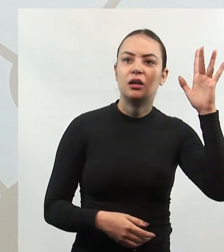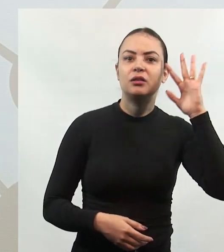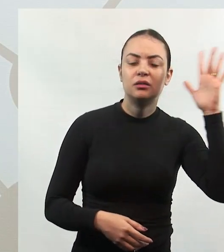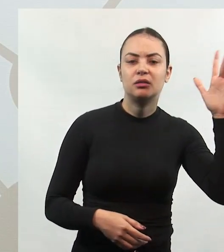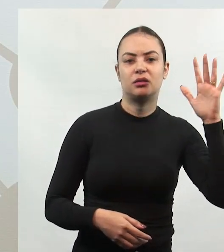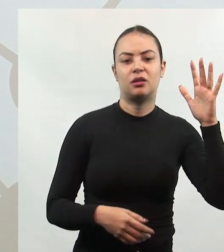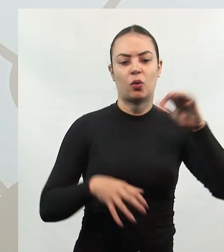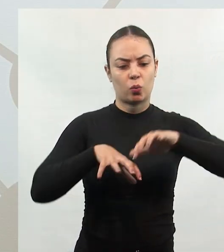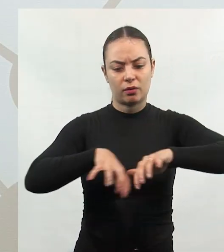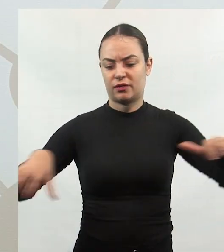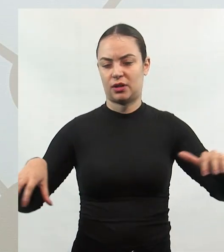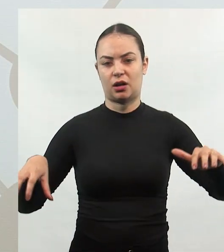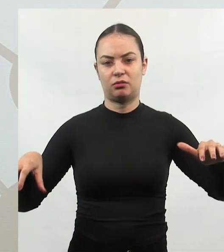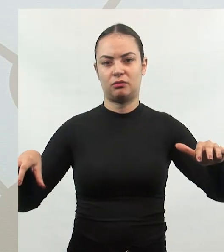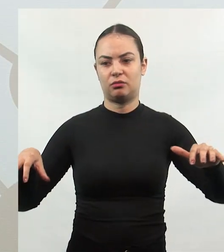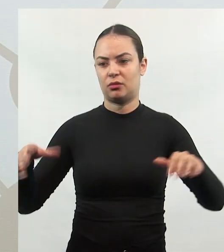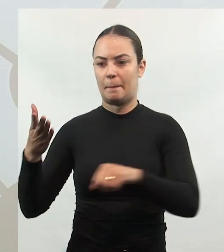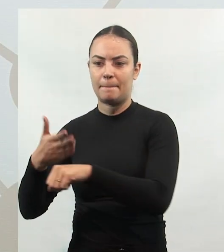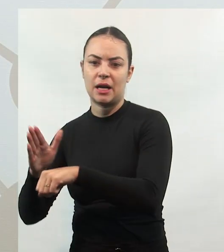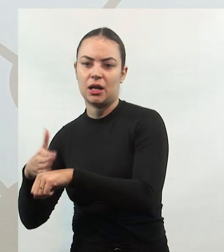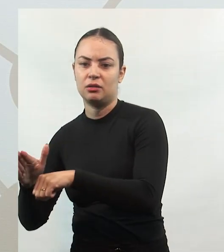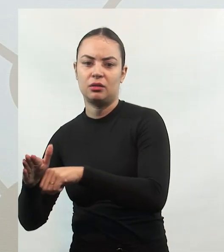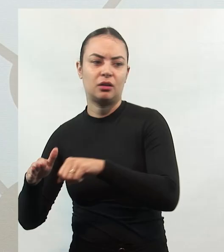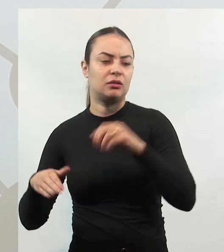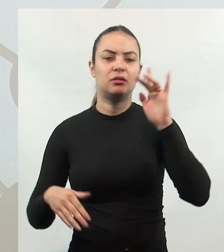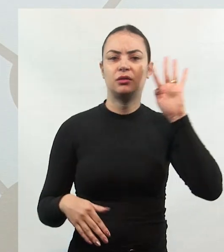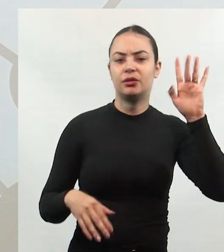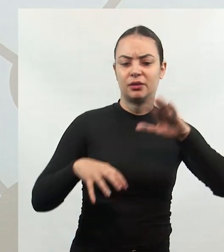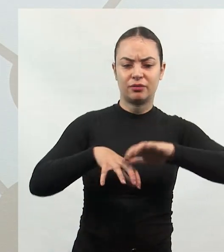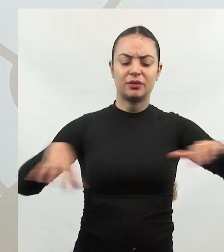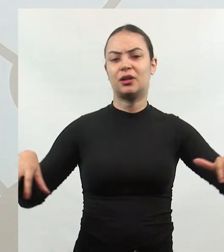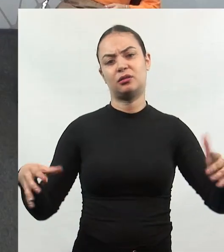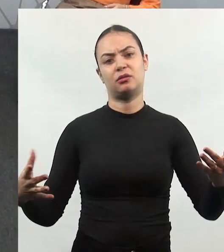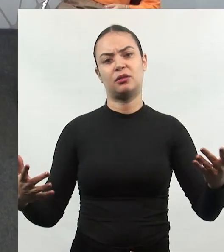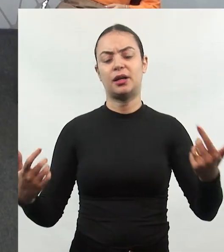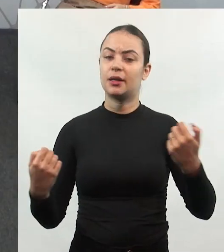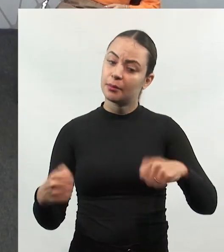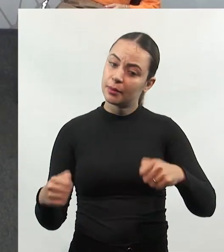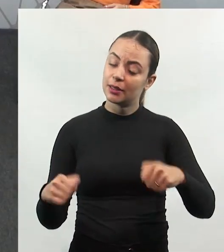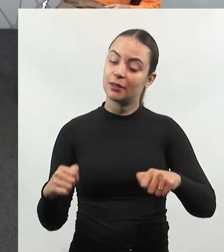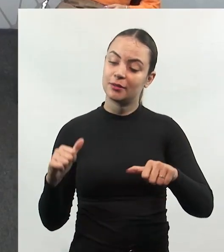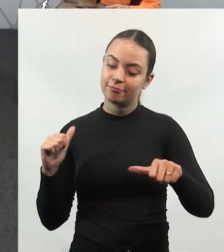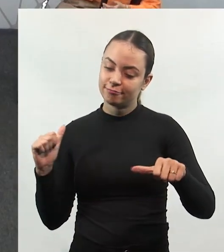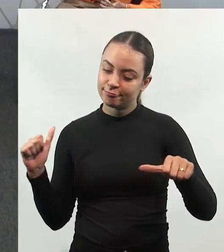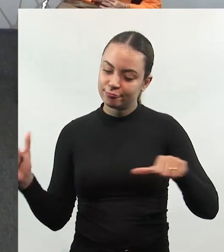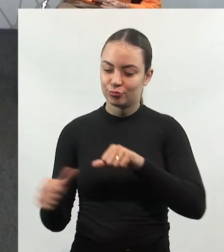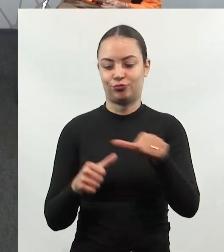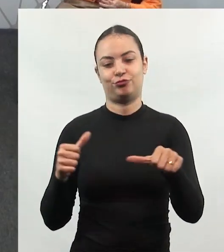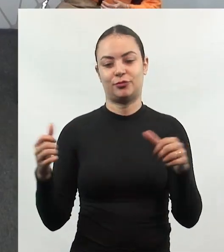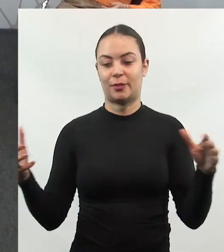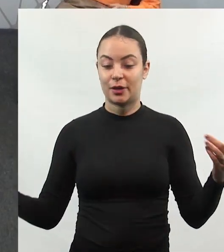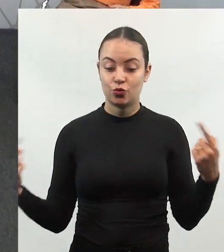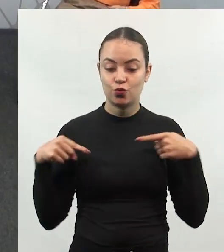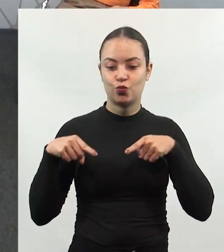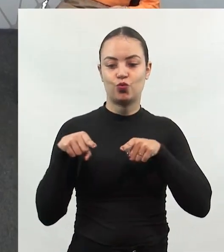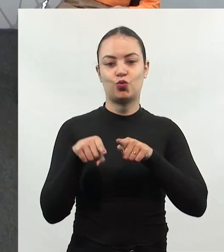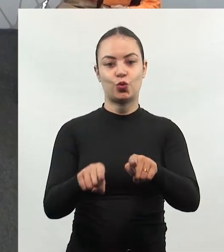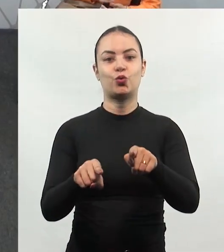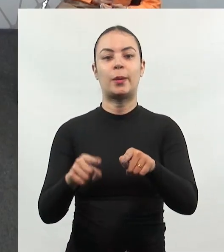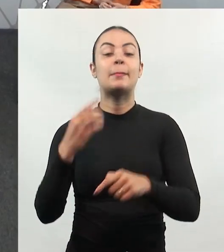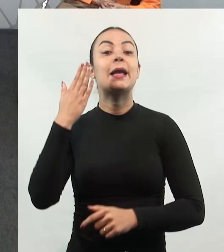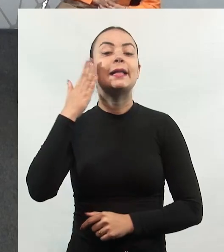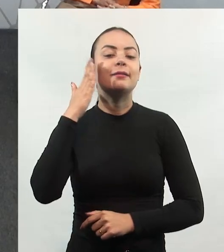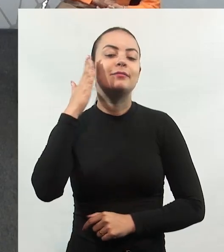como usar isso aqui para fazer algo para você dar aula de recreação e jogos. Né? Recreação e jogos. Olha aí.